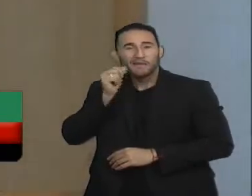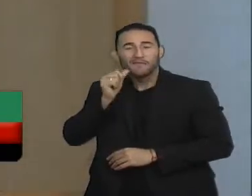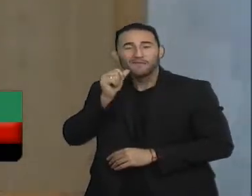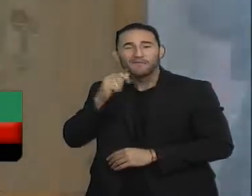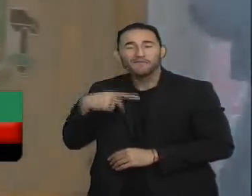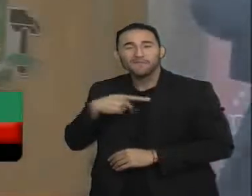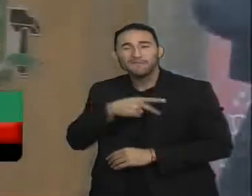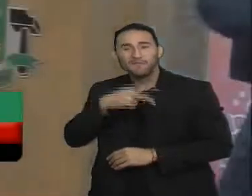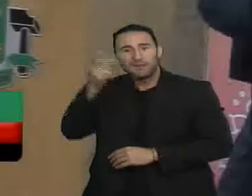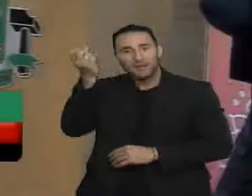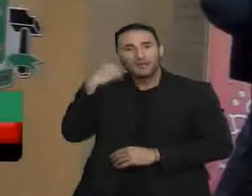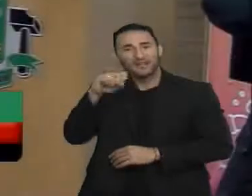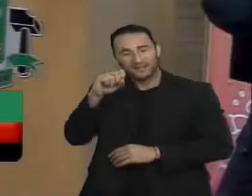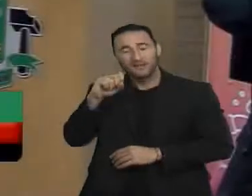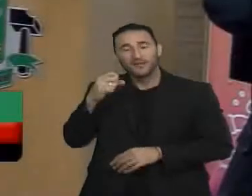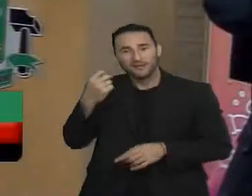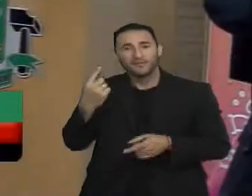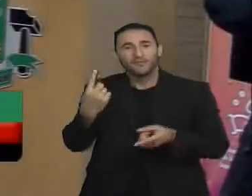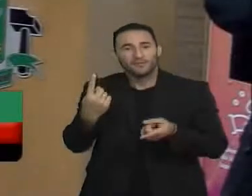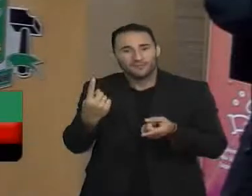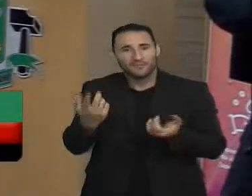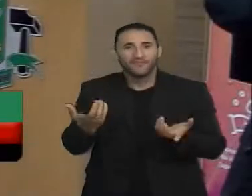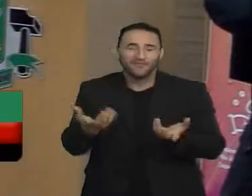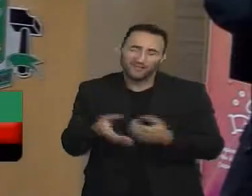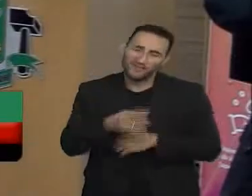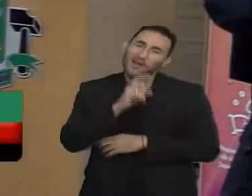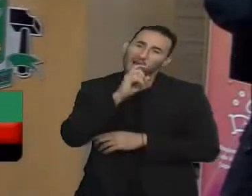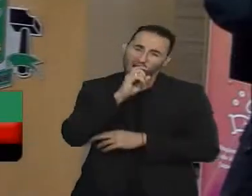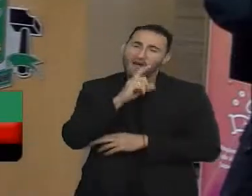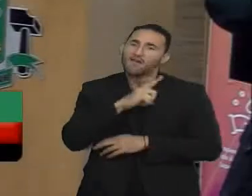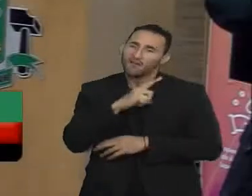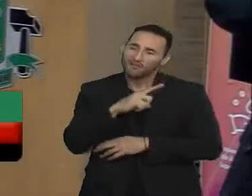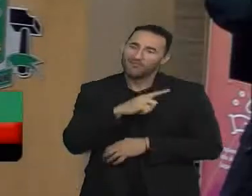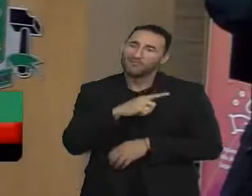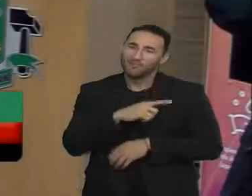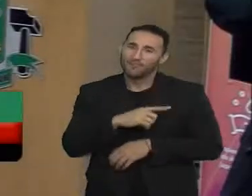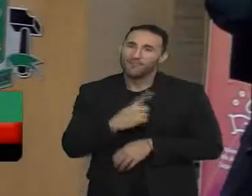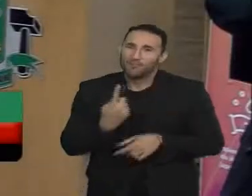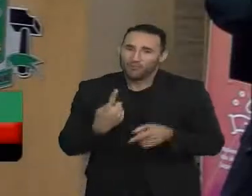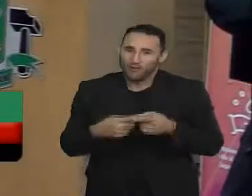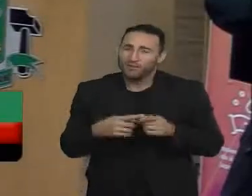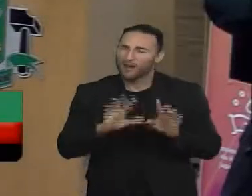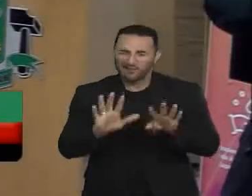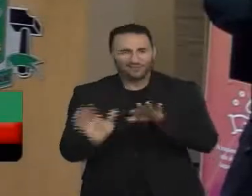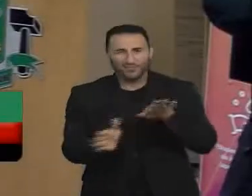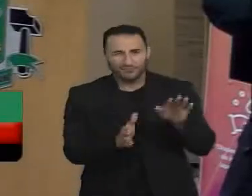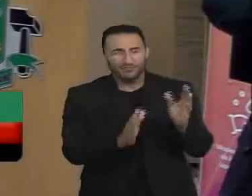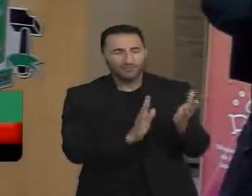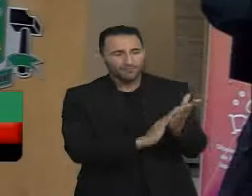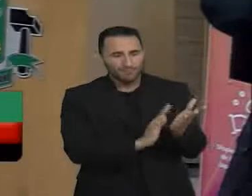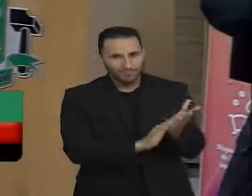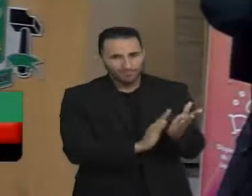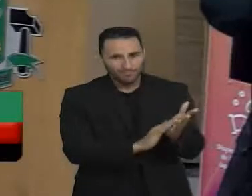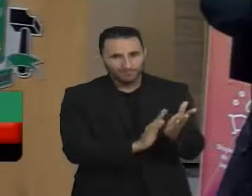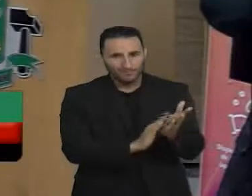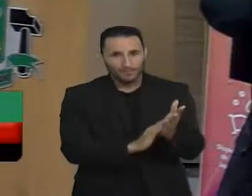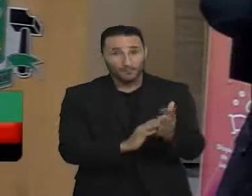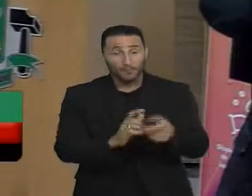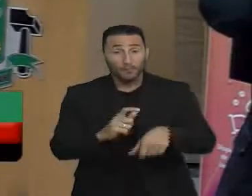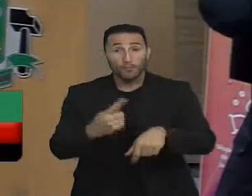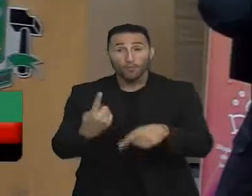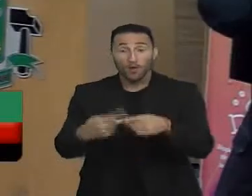pastora... Eu tô com inveja, pastora, mas quero aqui te parabenizar pelo momento